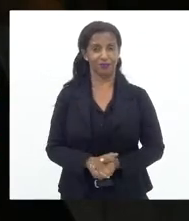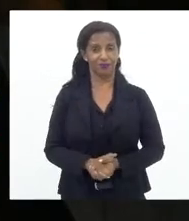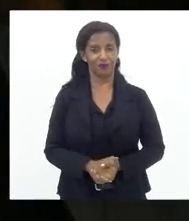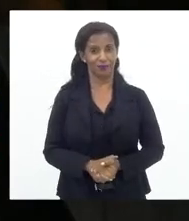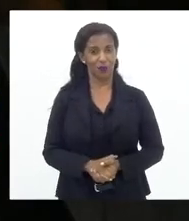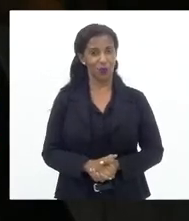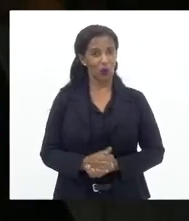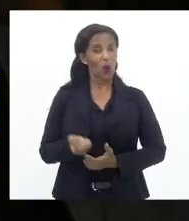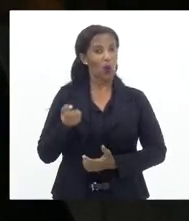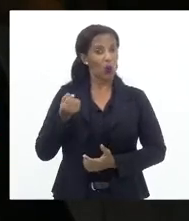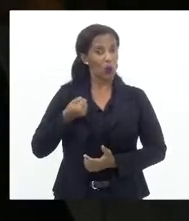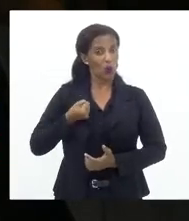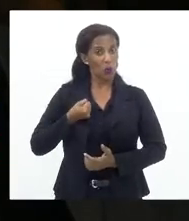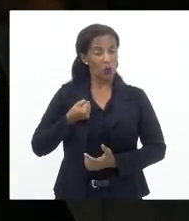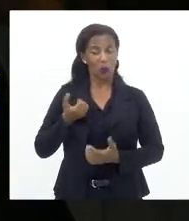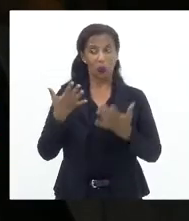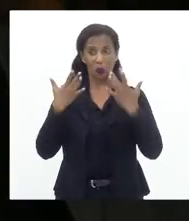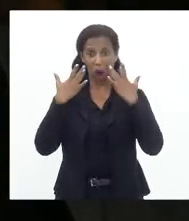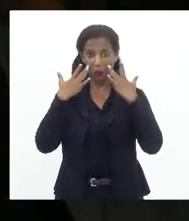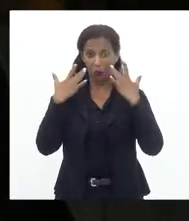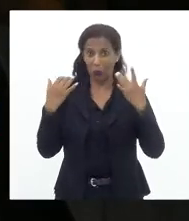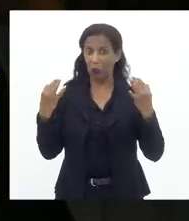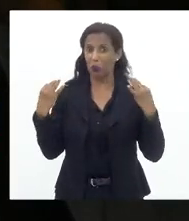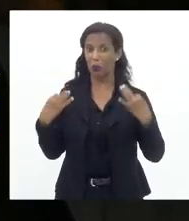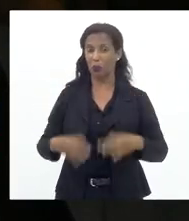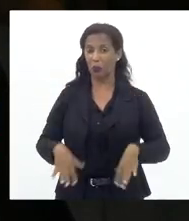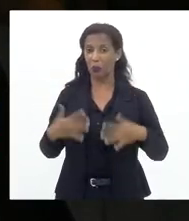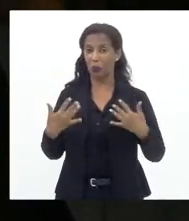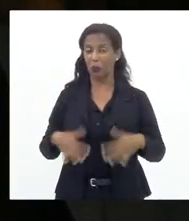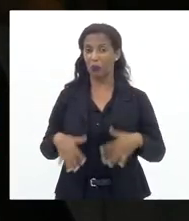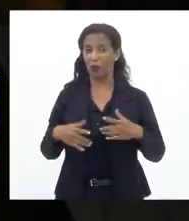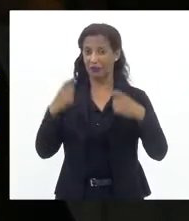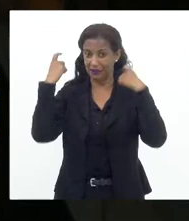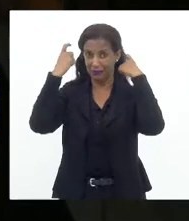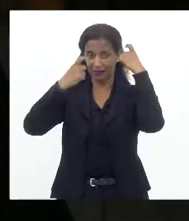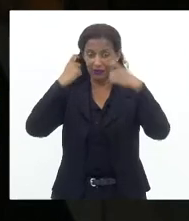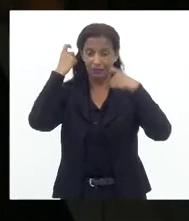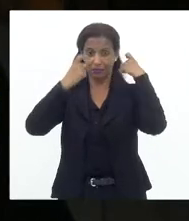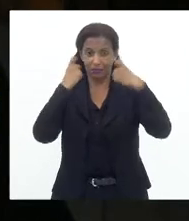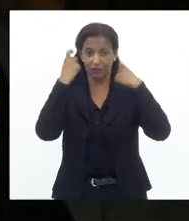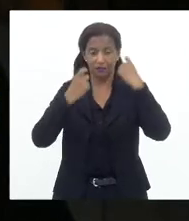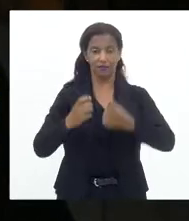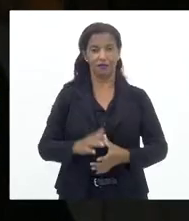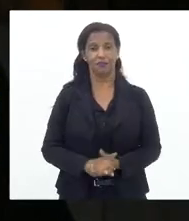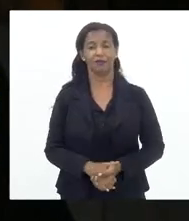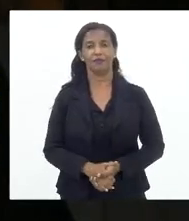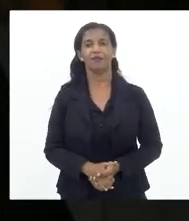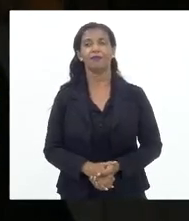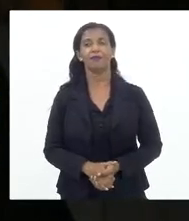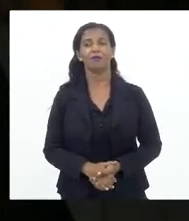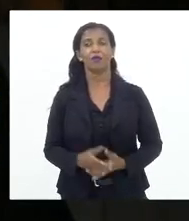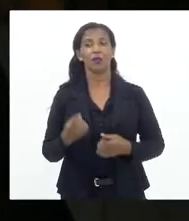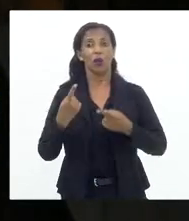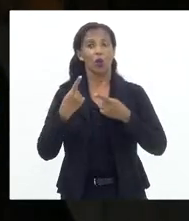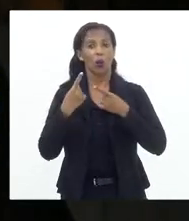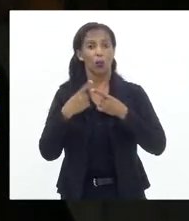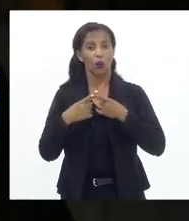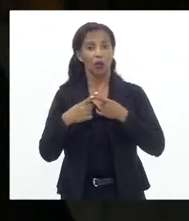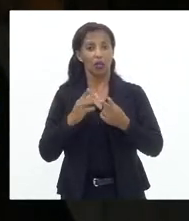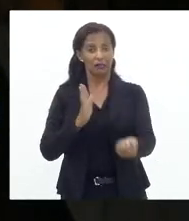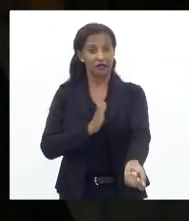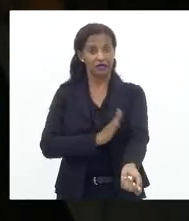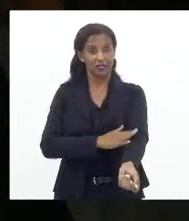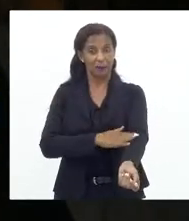número bastante expressivo e preocupante porque acelera os